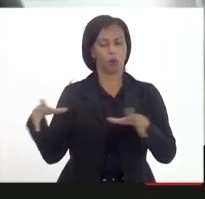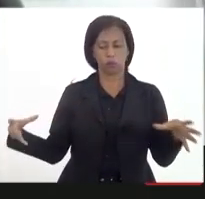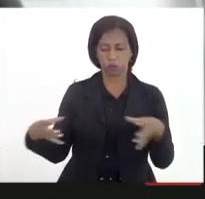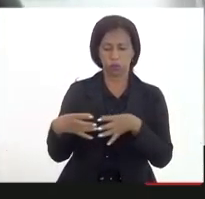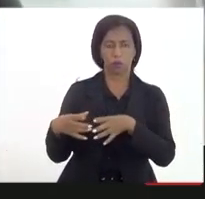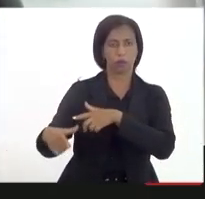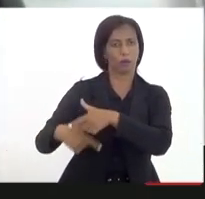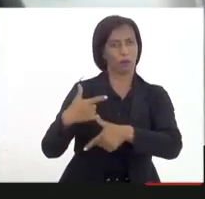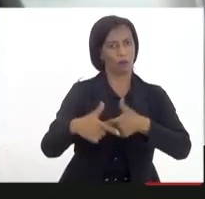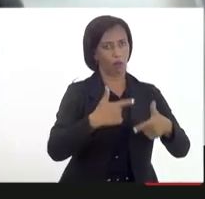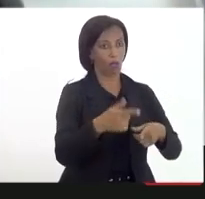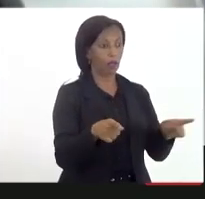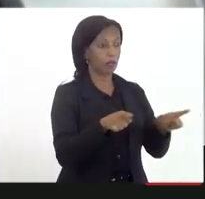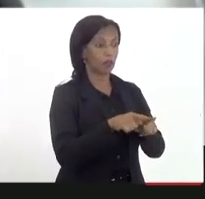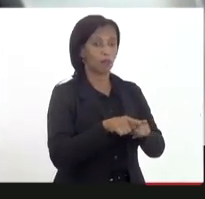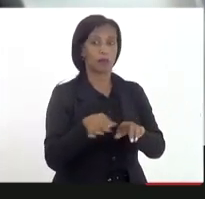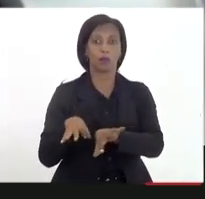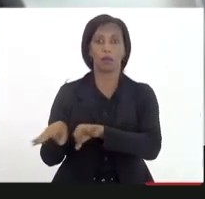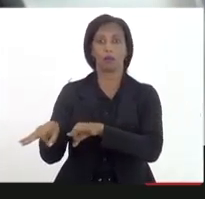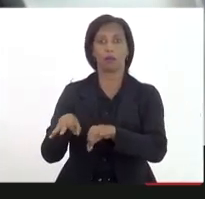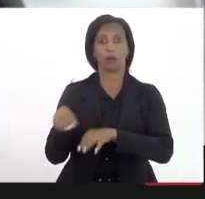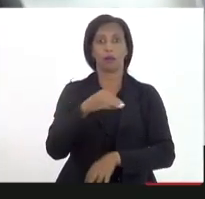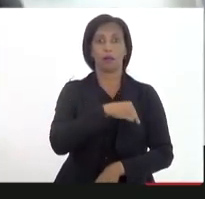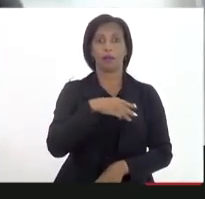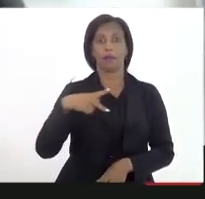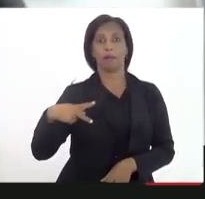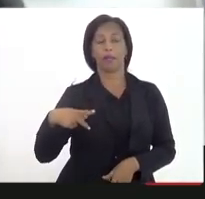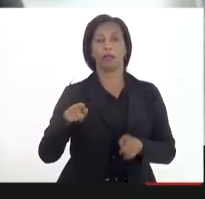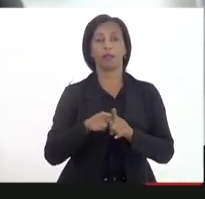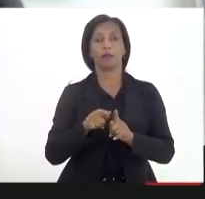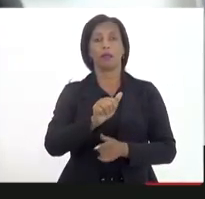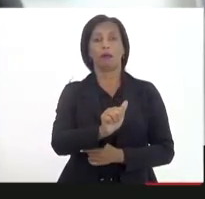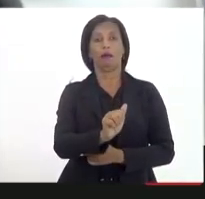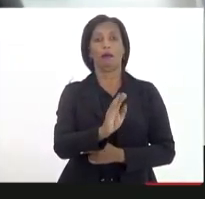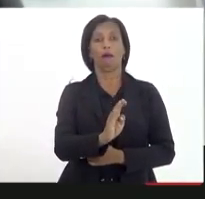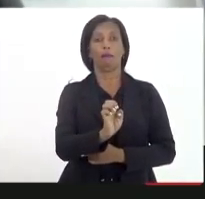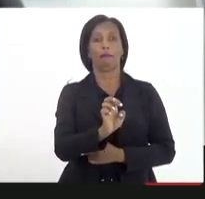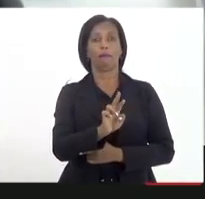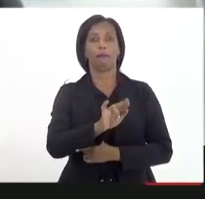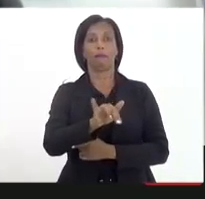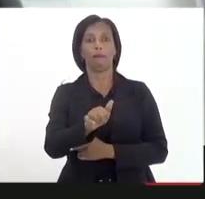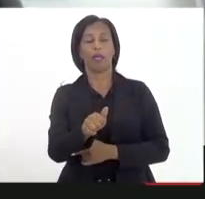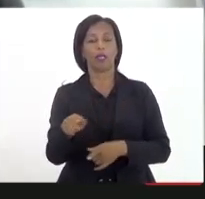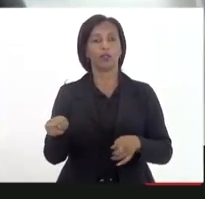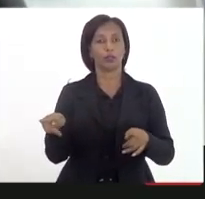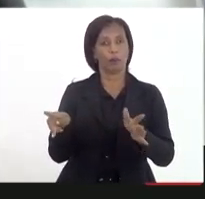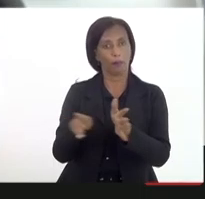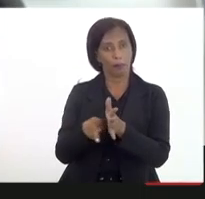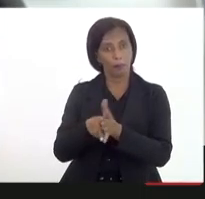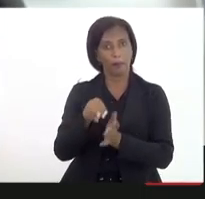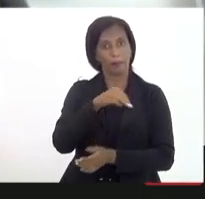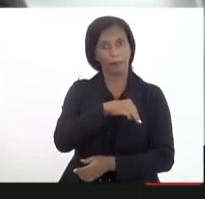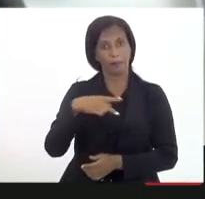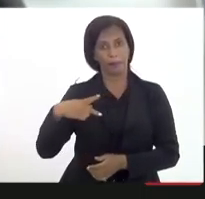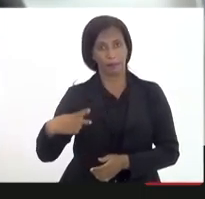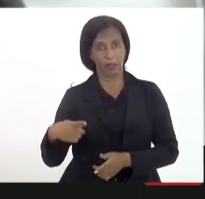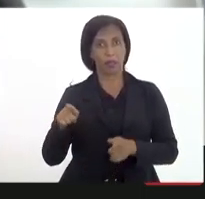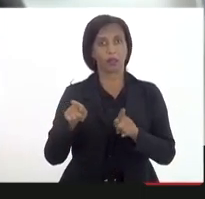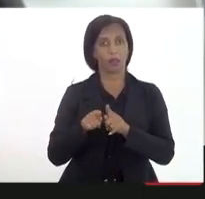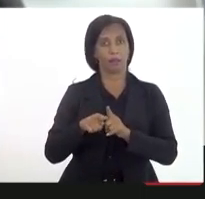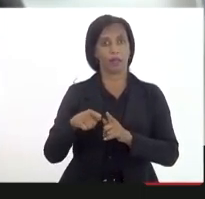trabalho da mesma forma é ao Ministério Público a amperj Associação do Ministério Público do Estado do Rio de Janeiro indicou